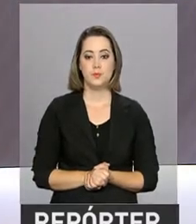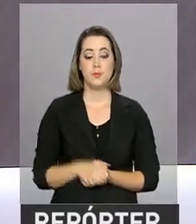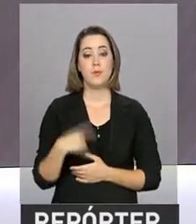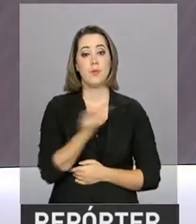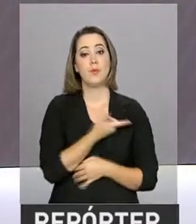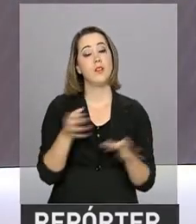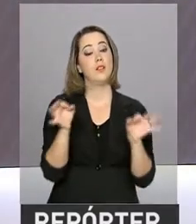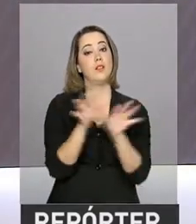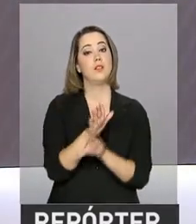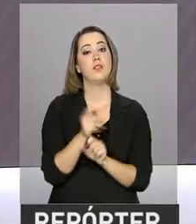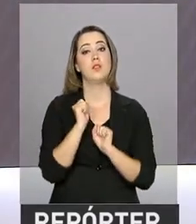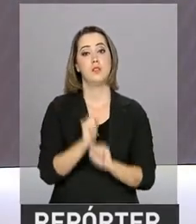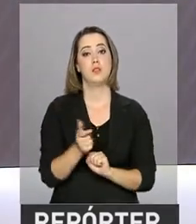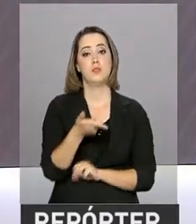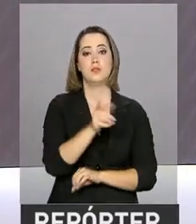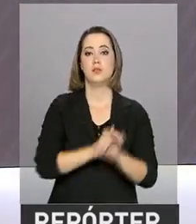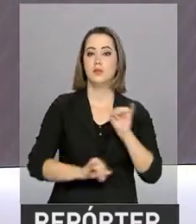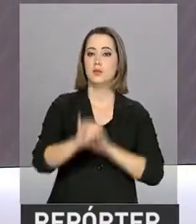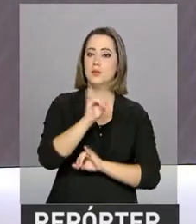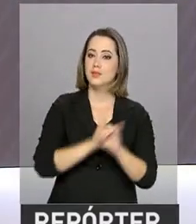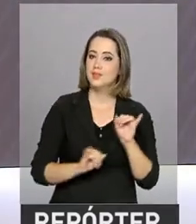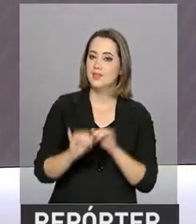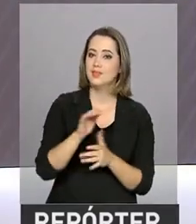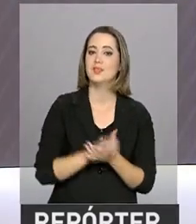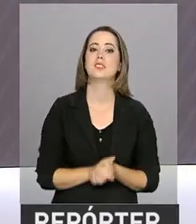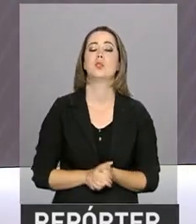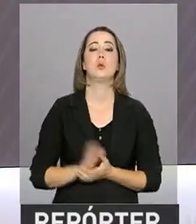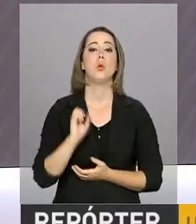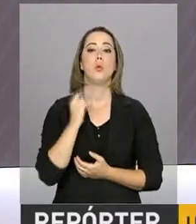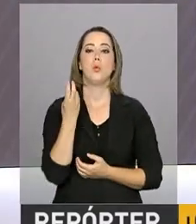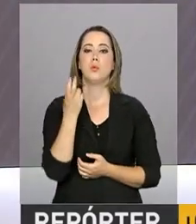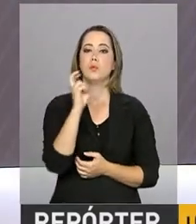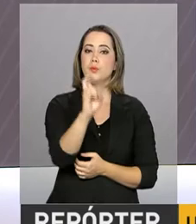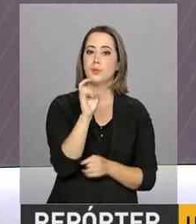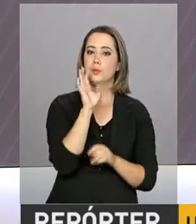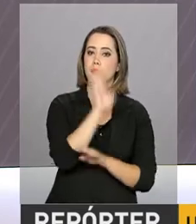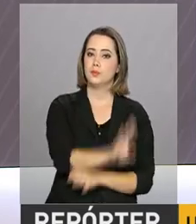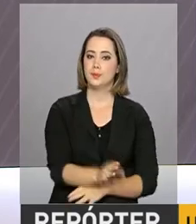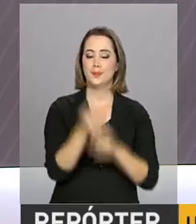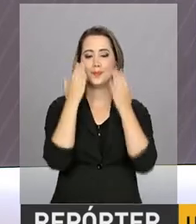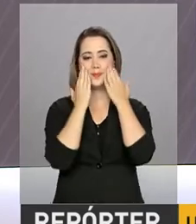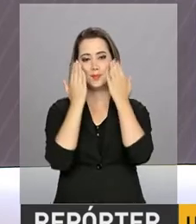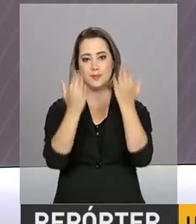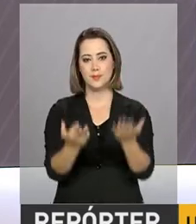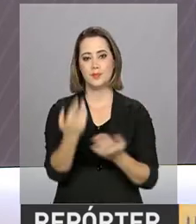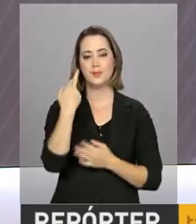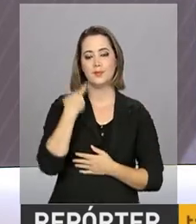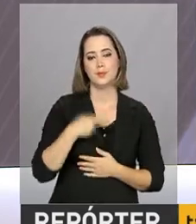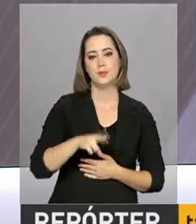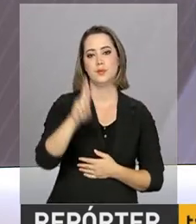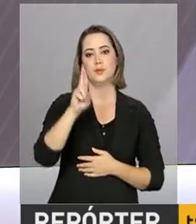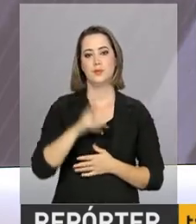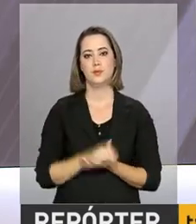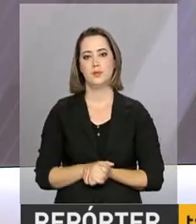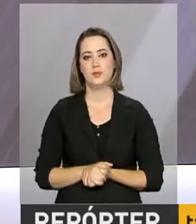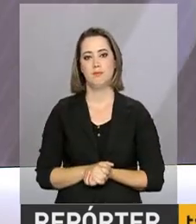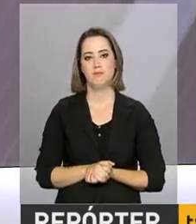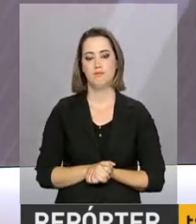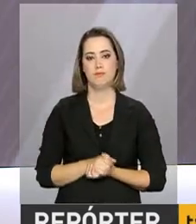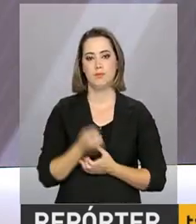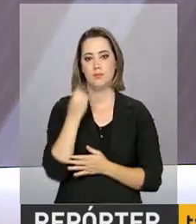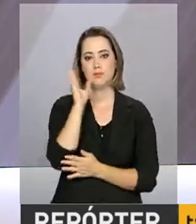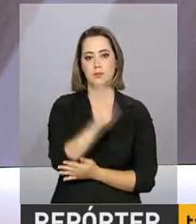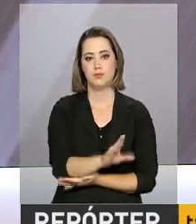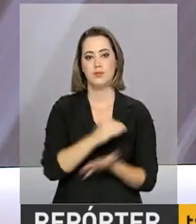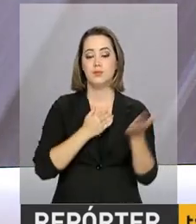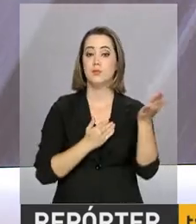Nós ficamos por aqui e podemos voltar a qualquer momento com mais informações ou às 17h na próxima edição do Repórter NBR. Uma